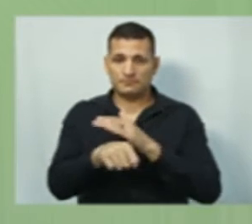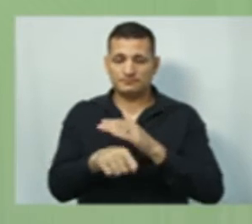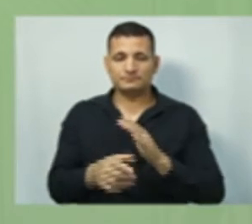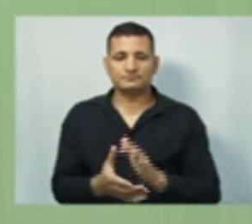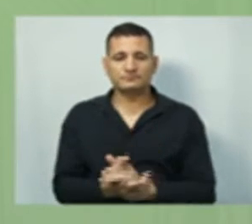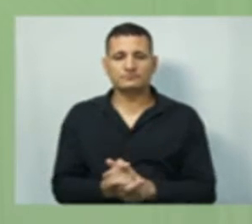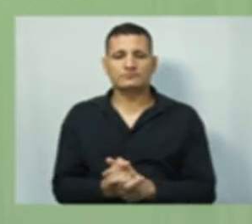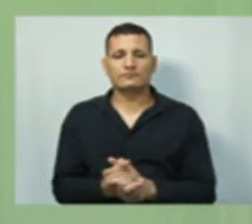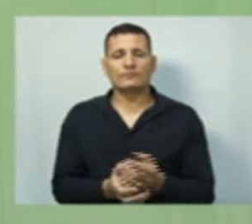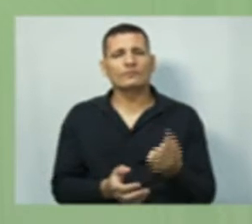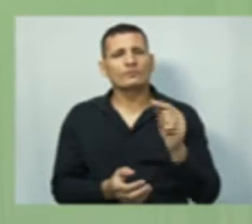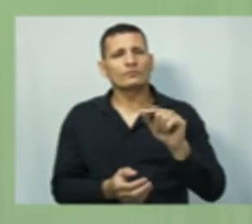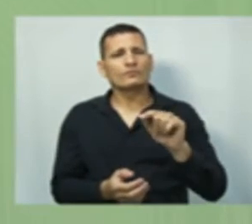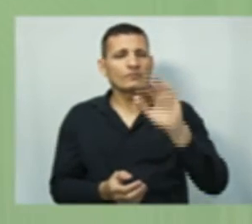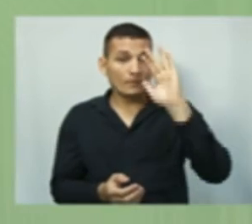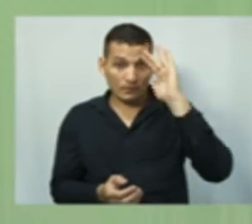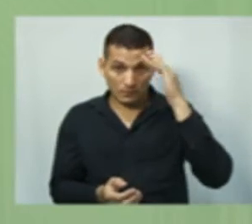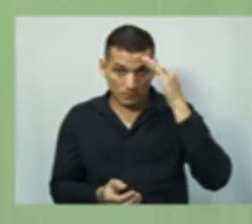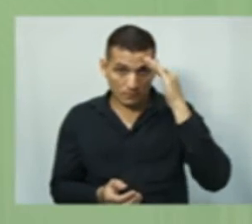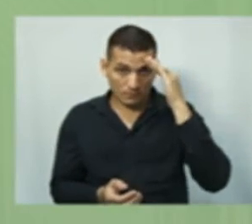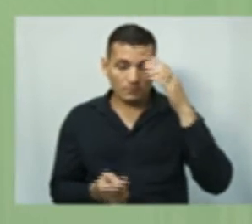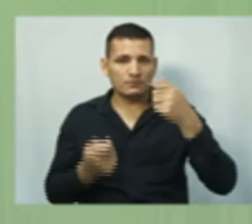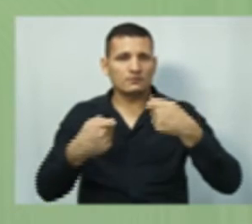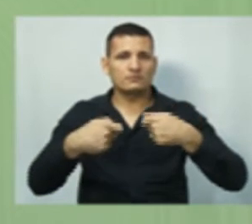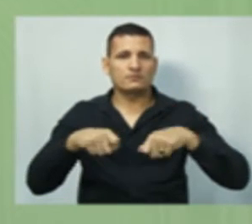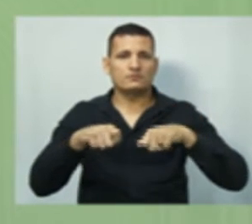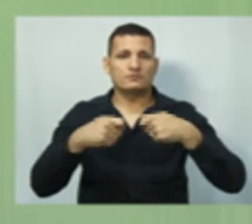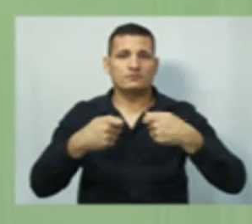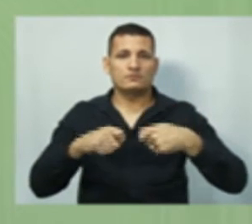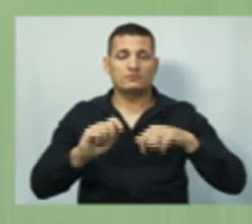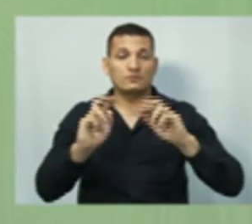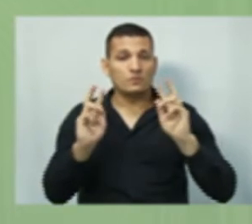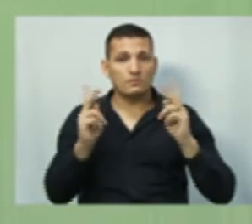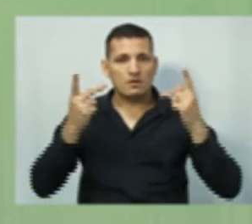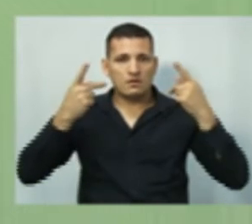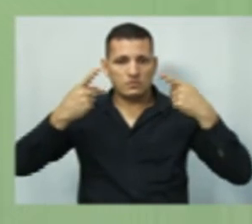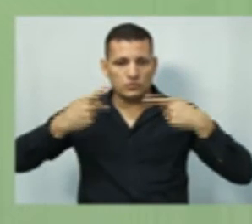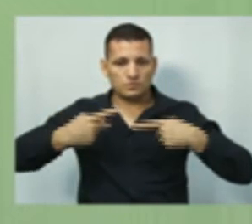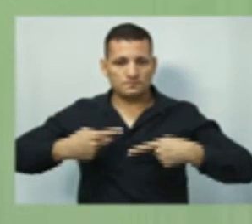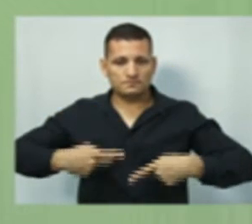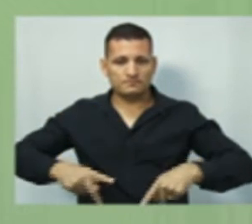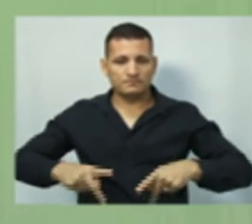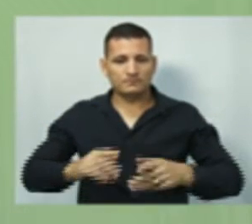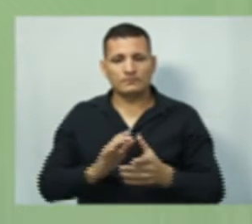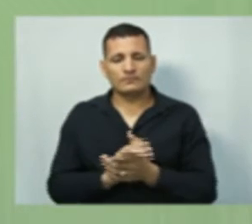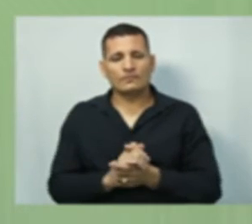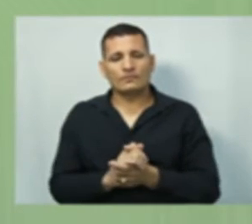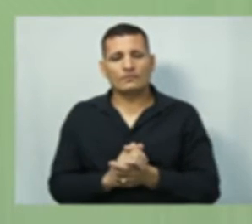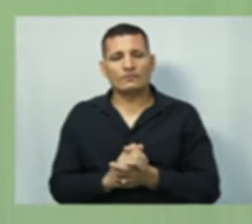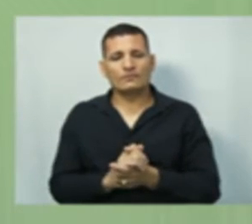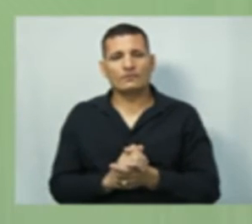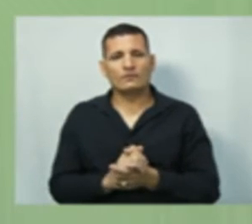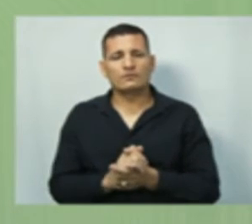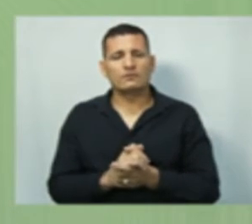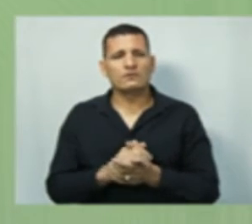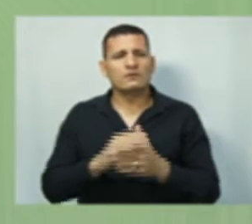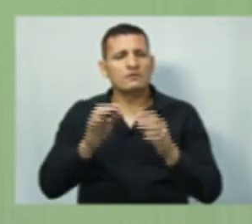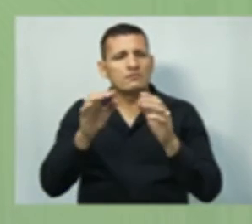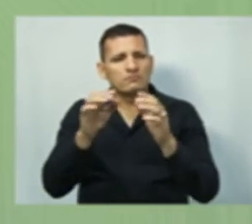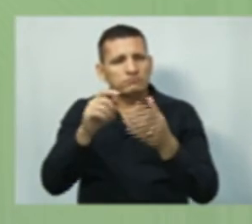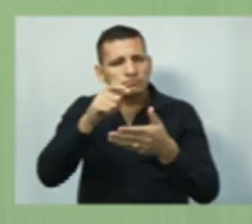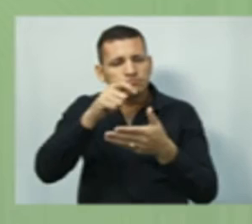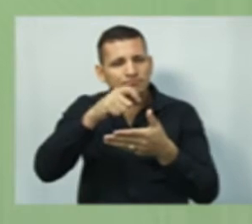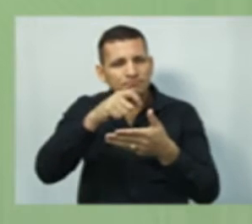se entende por necessidades humanas? Teça comentários, ou quer dizer, faça comentários sobre por